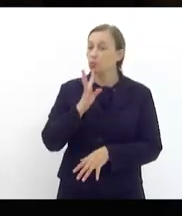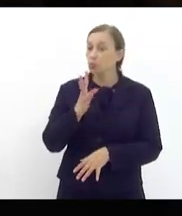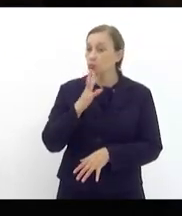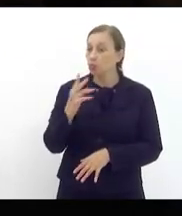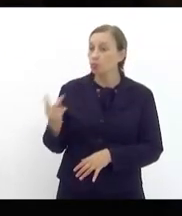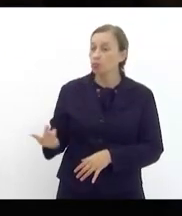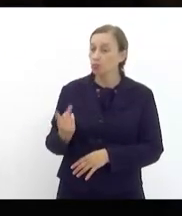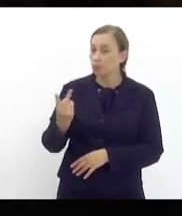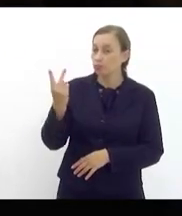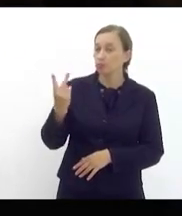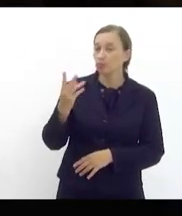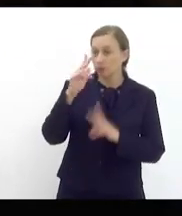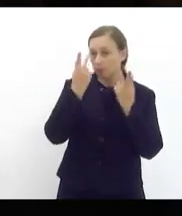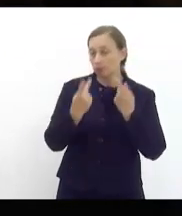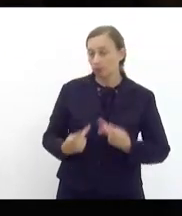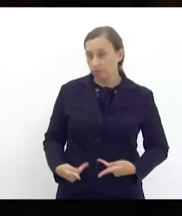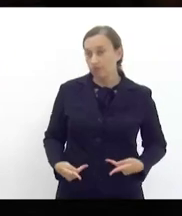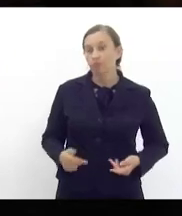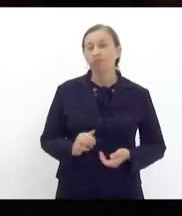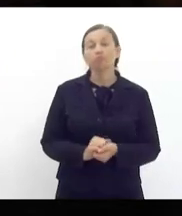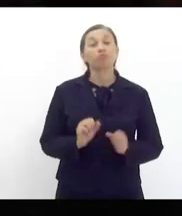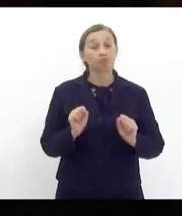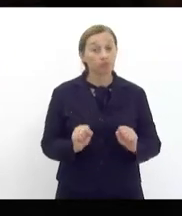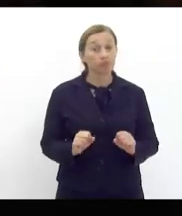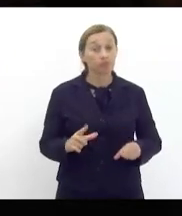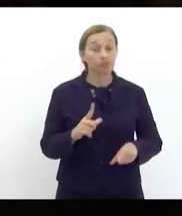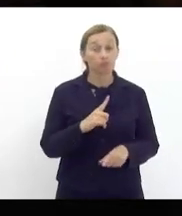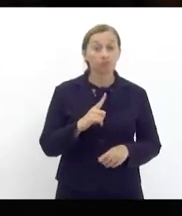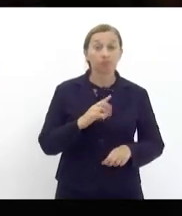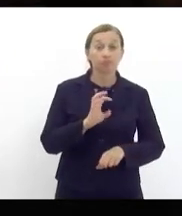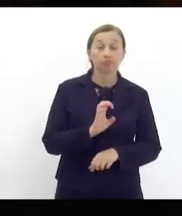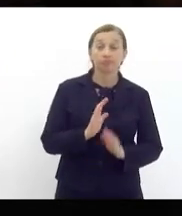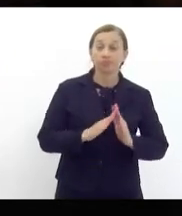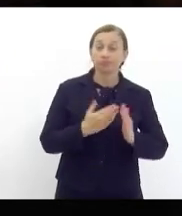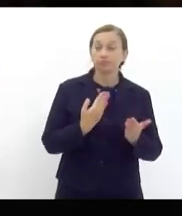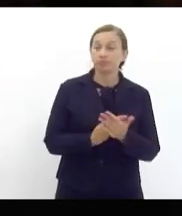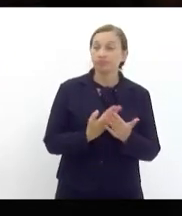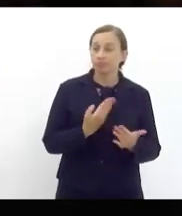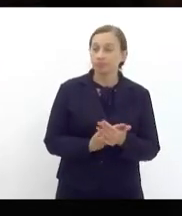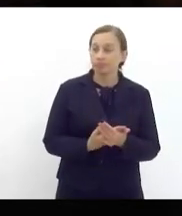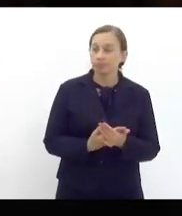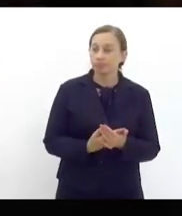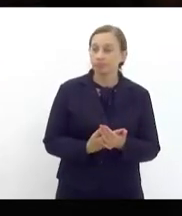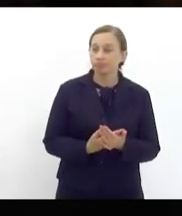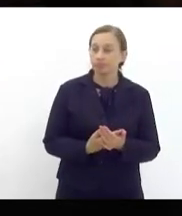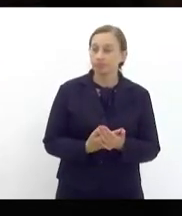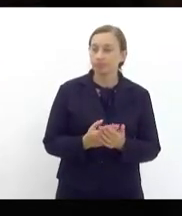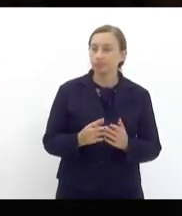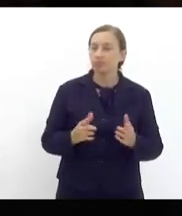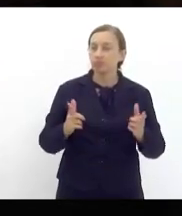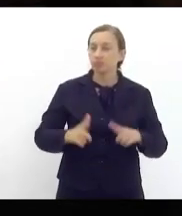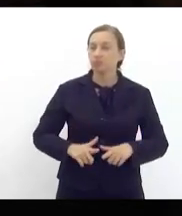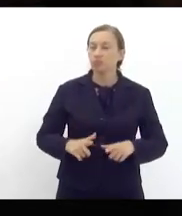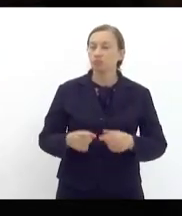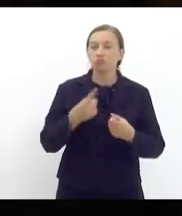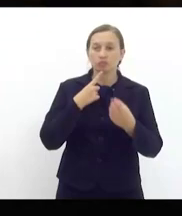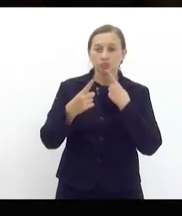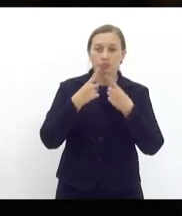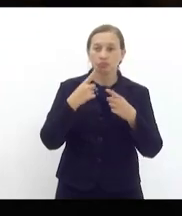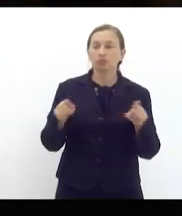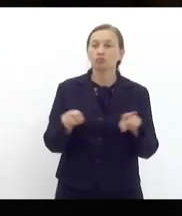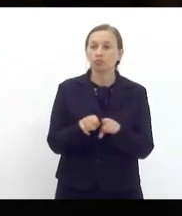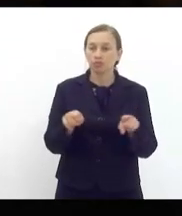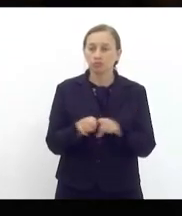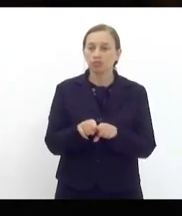na sua dignidade humana que a gente possa ter essa escola que garanta espaços de debate também com os